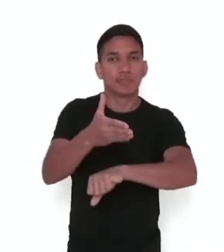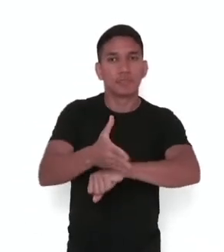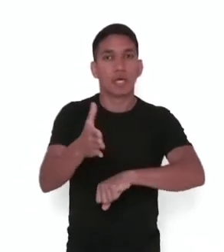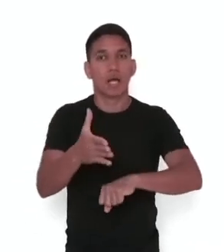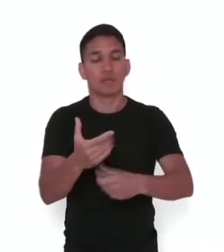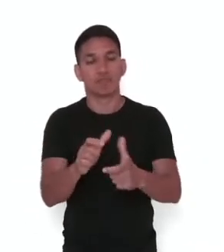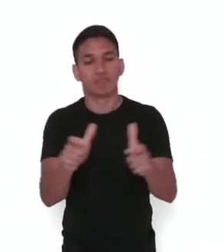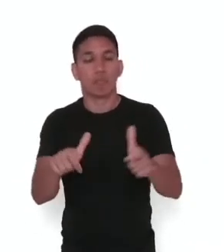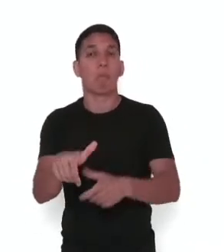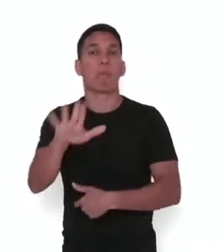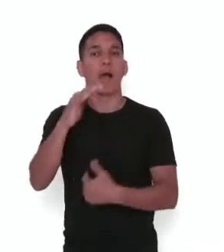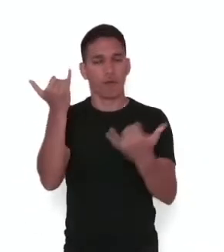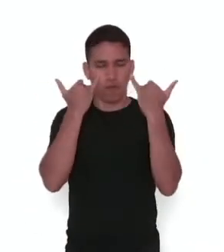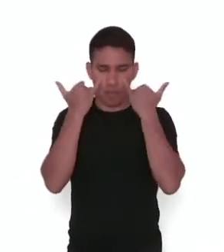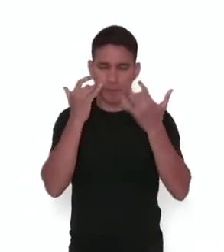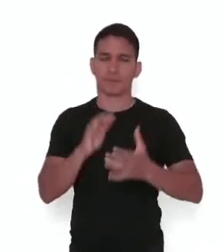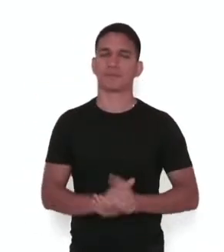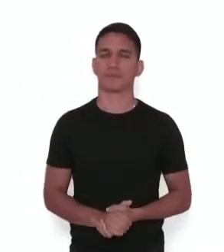e informação.